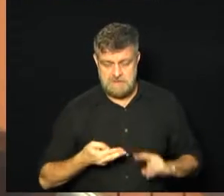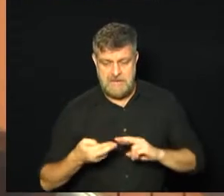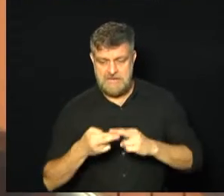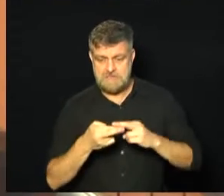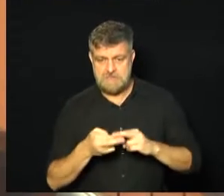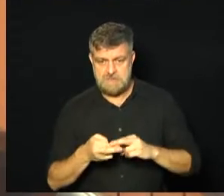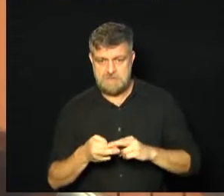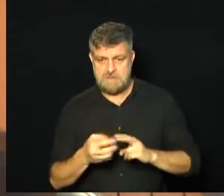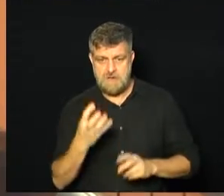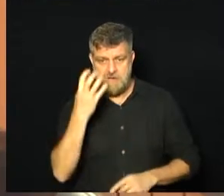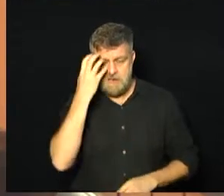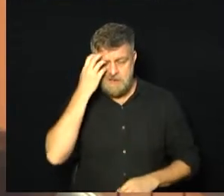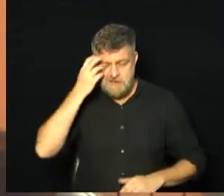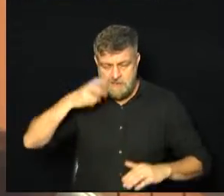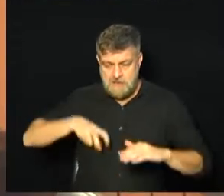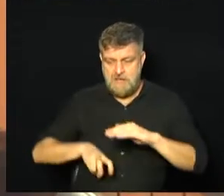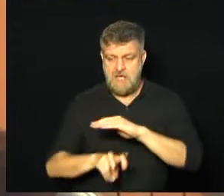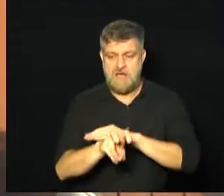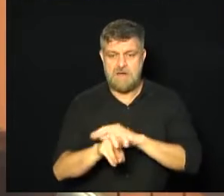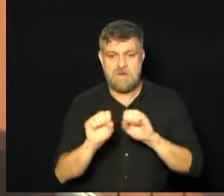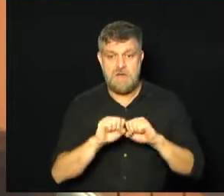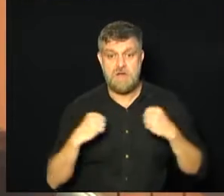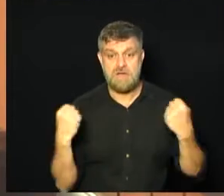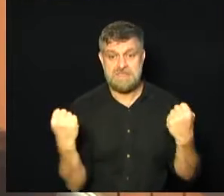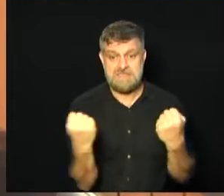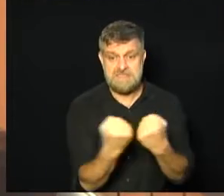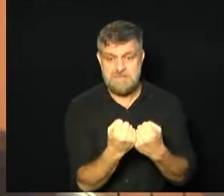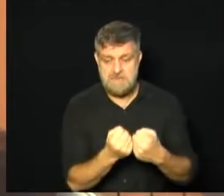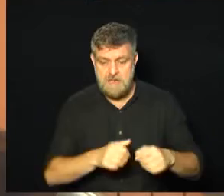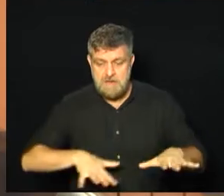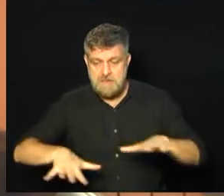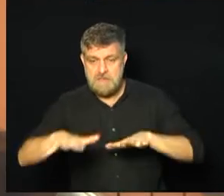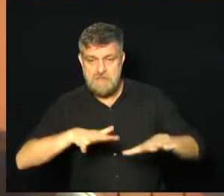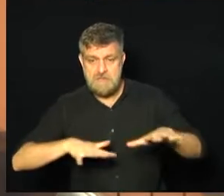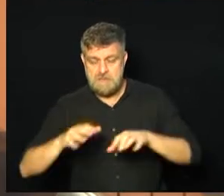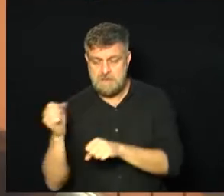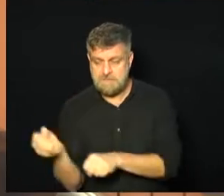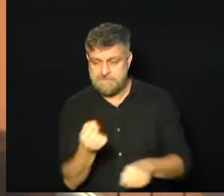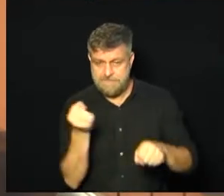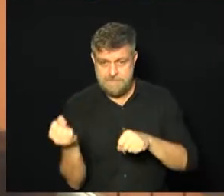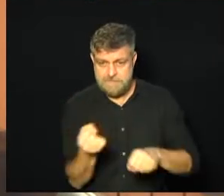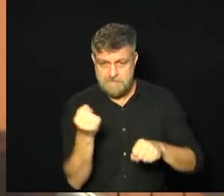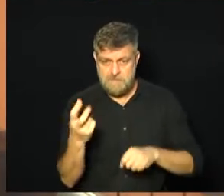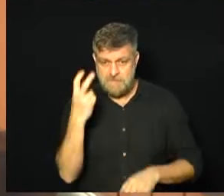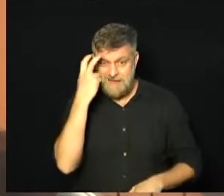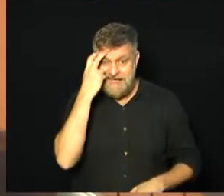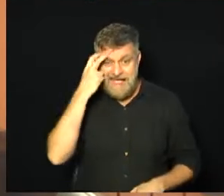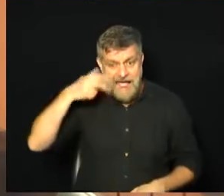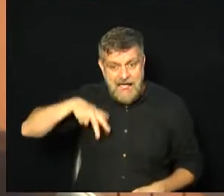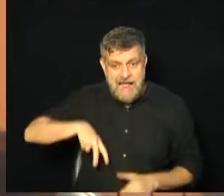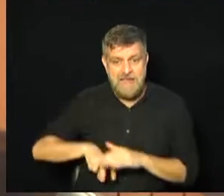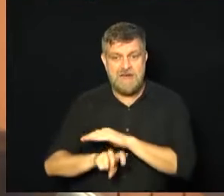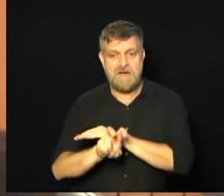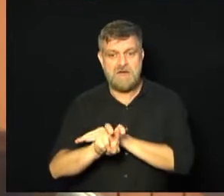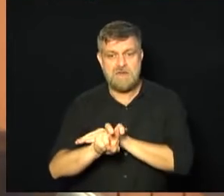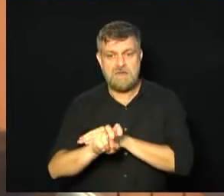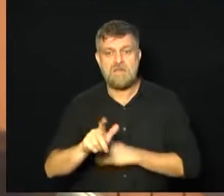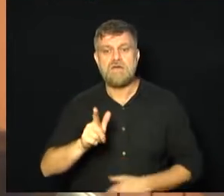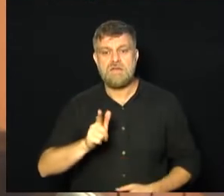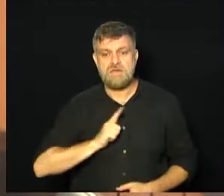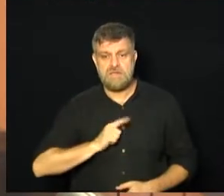rede invadida no Seminário das Empregadas Domésticas, com esse movimento que